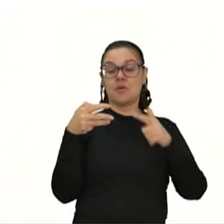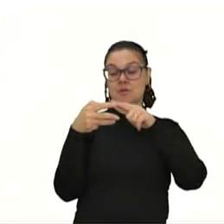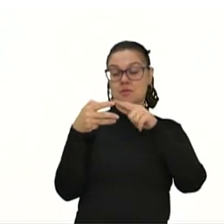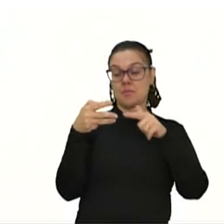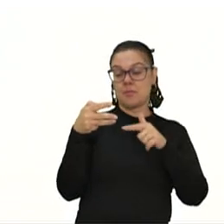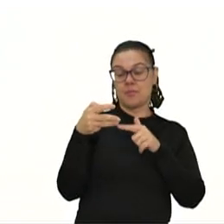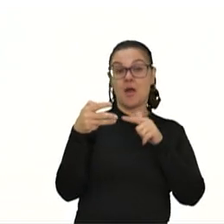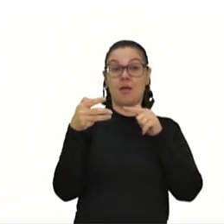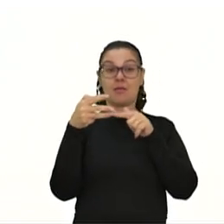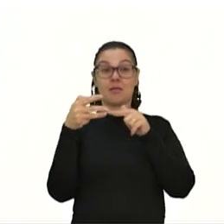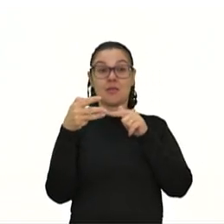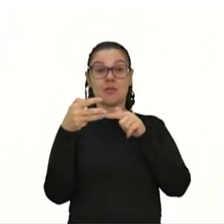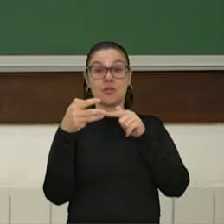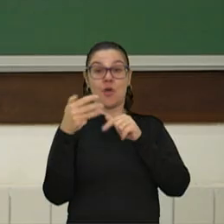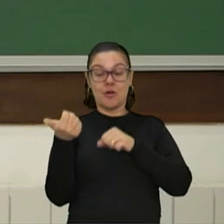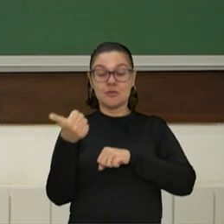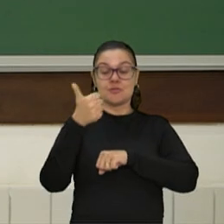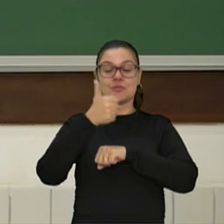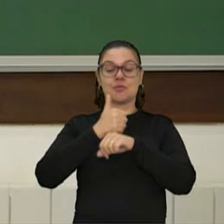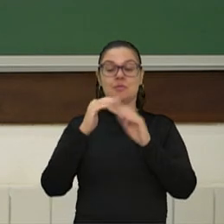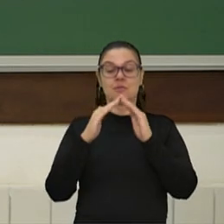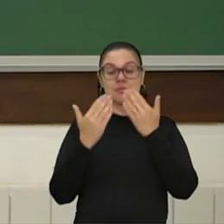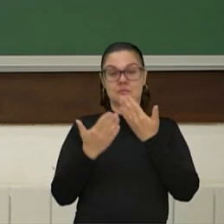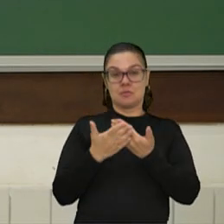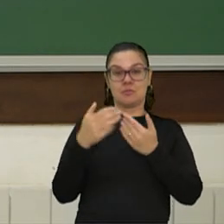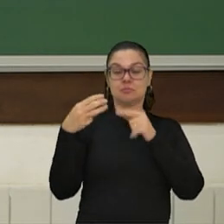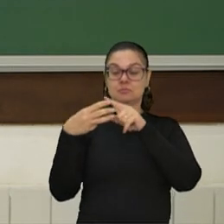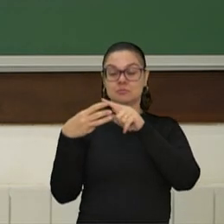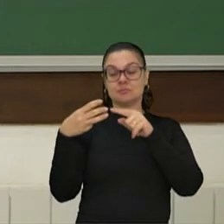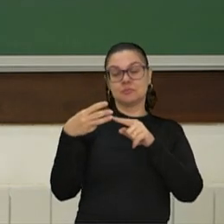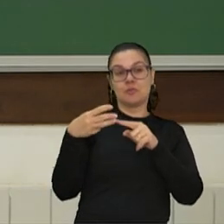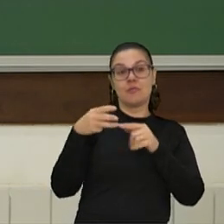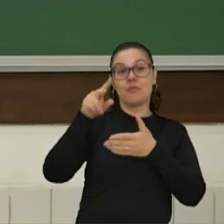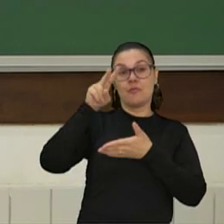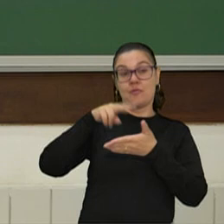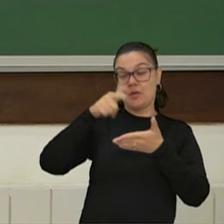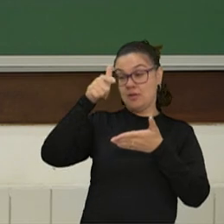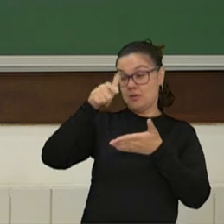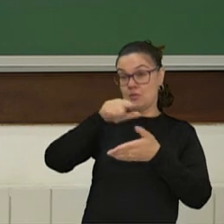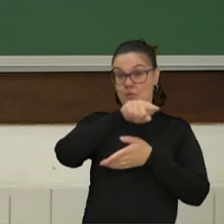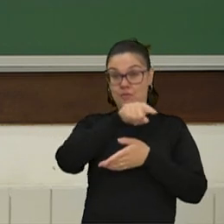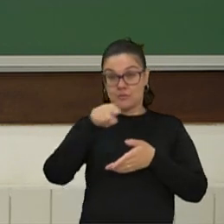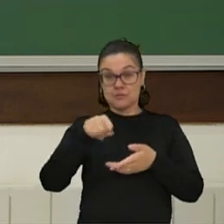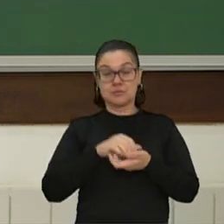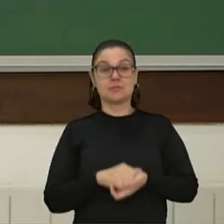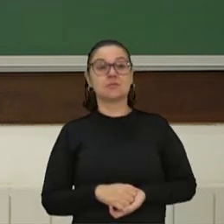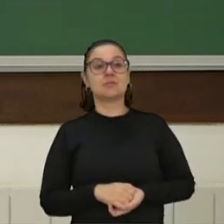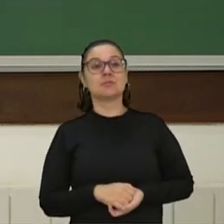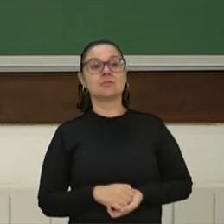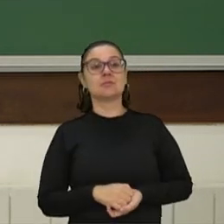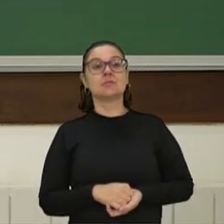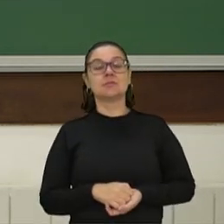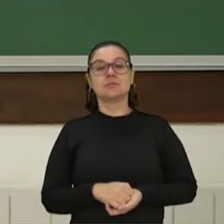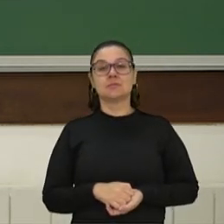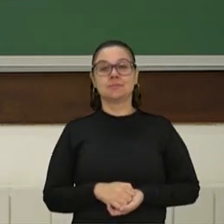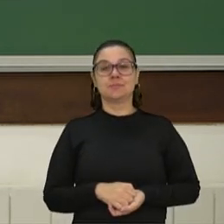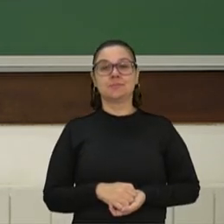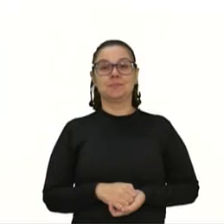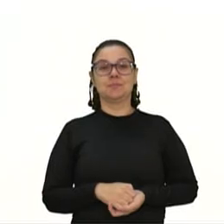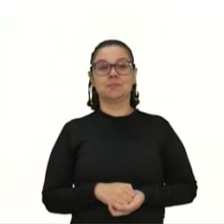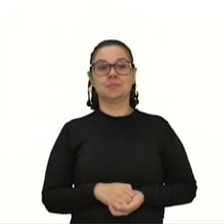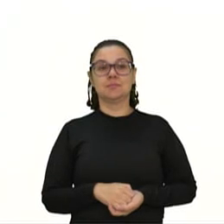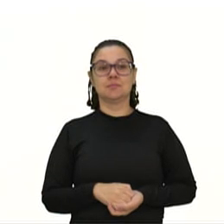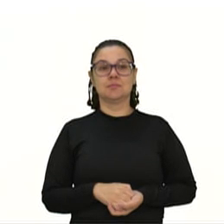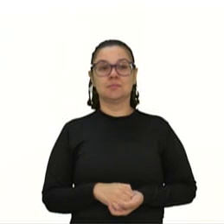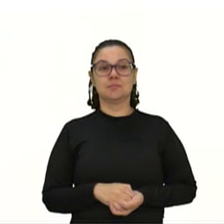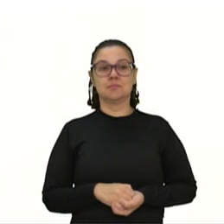School principal, gente, é o diretor da escola. Então, eu vou ler novamente o meme para vocês. Ele diz, I have a dream that